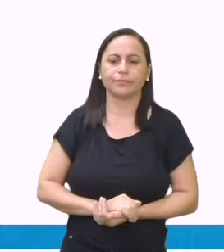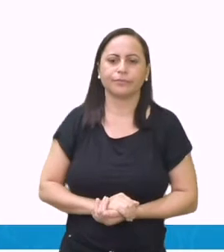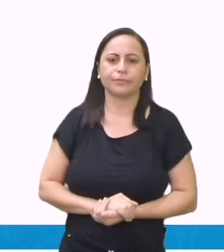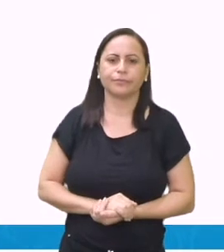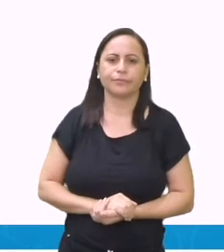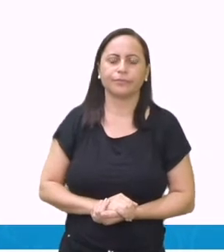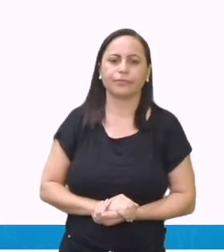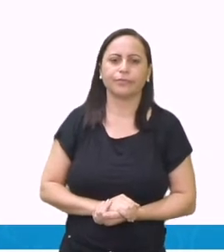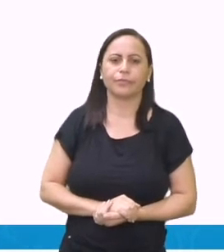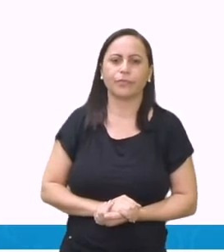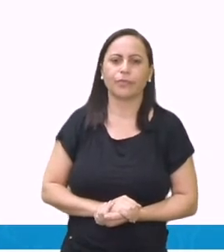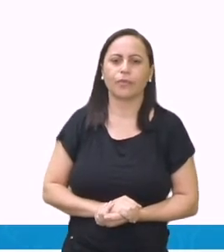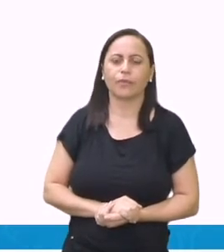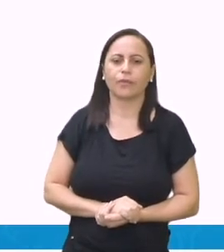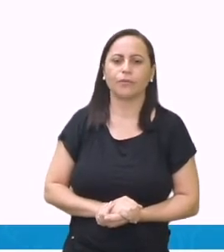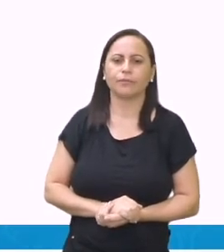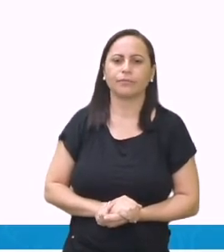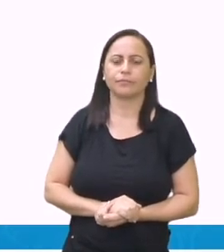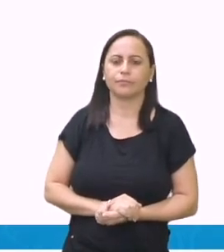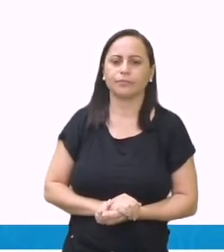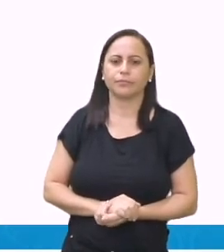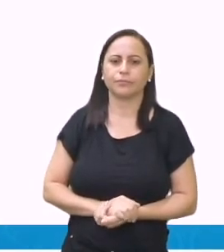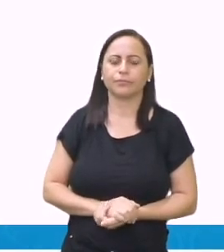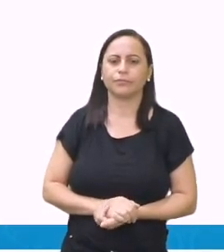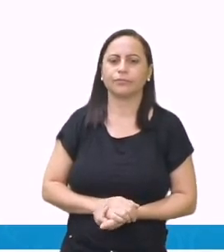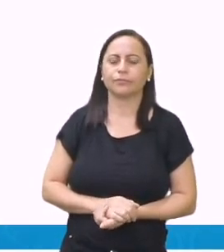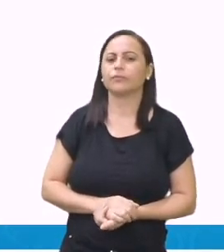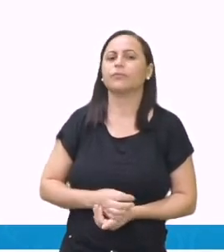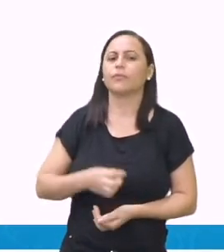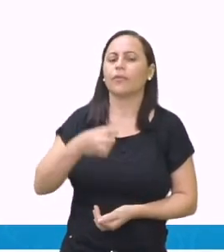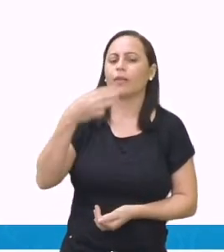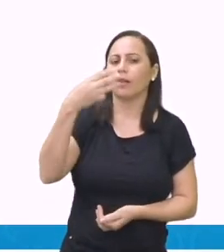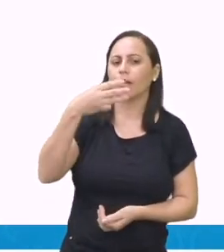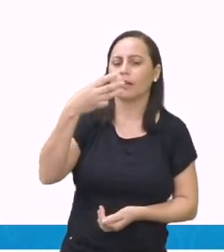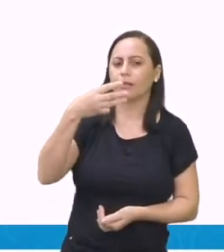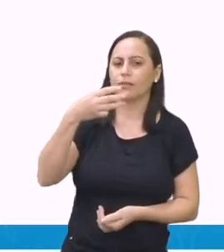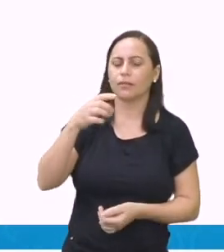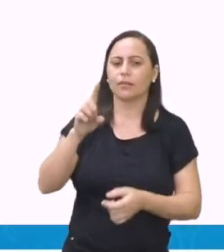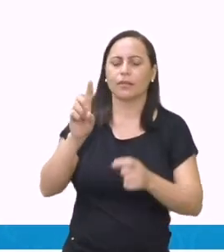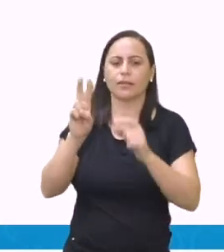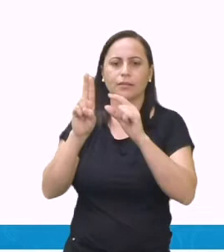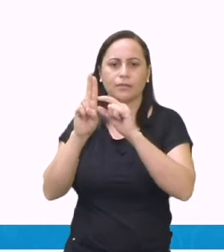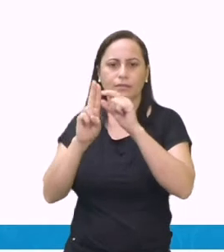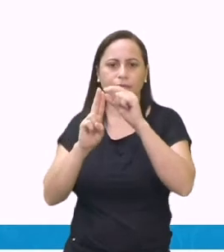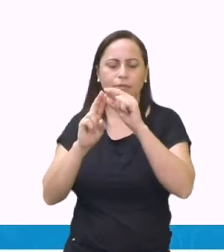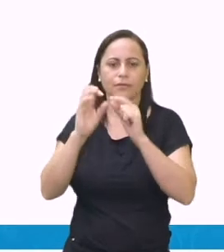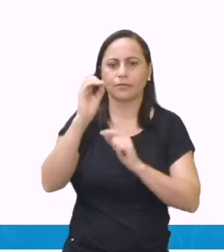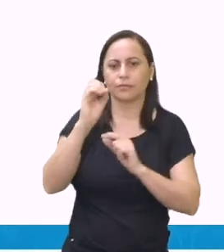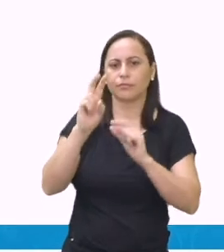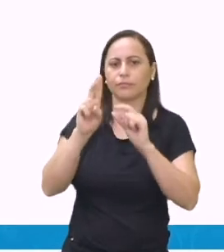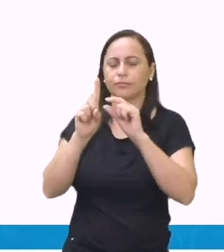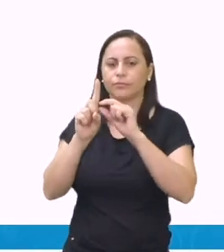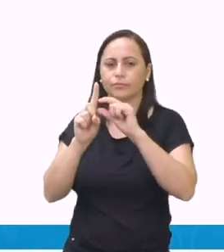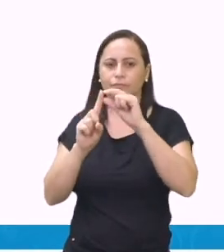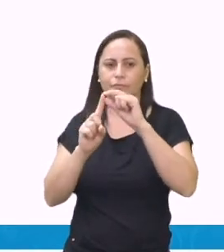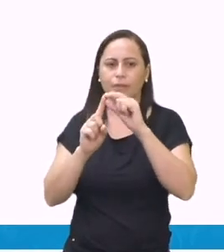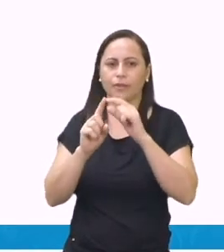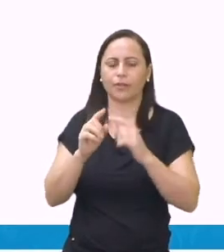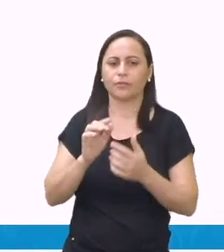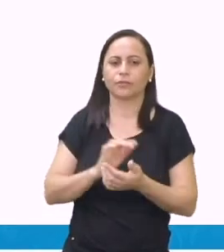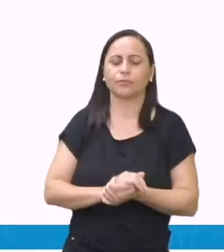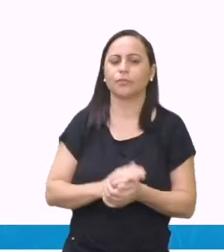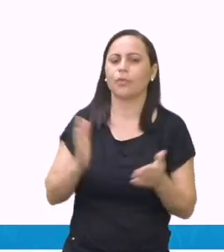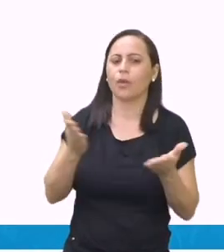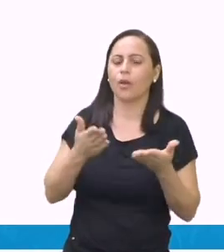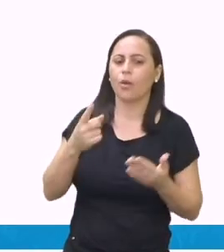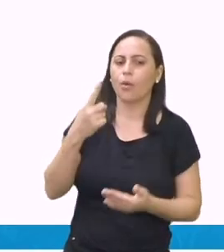o 3 na dezena e o 0 na unidade. Vamos contar, ó. 1,